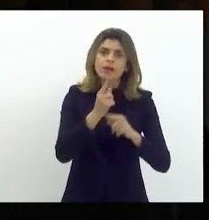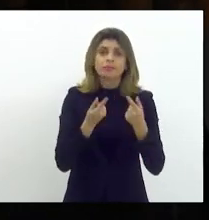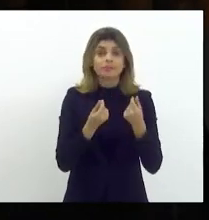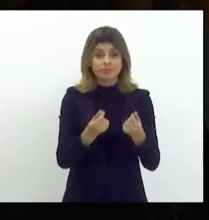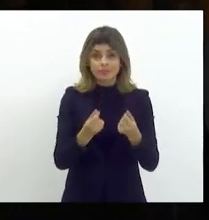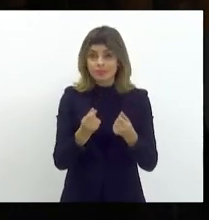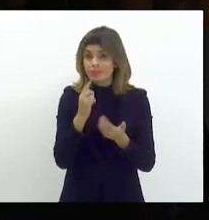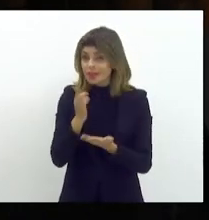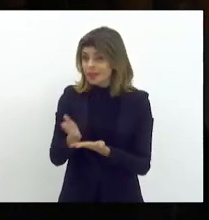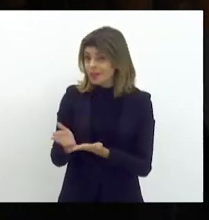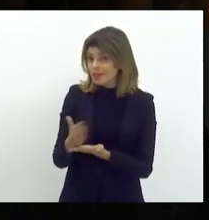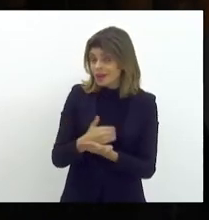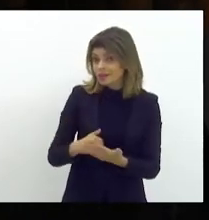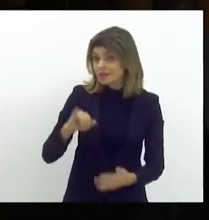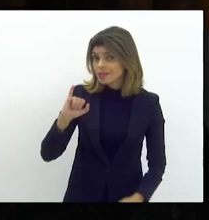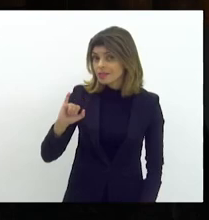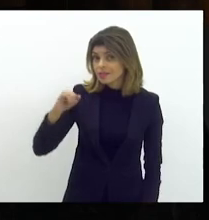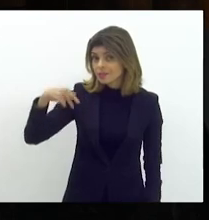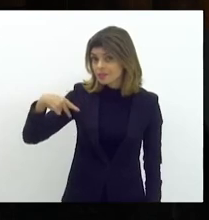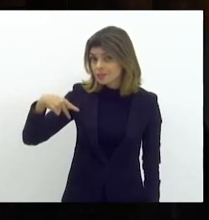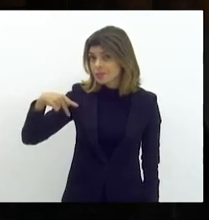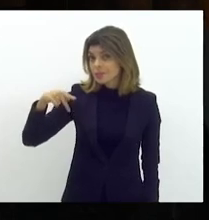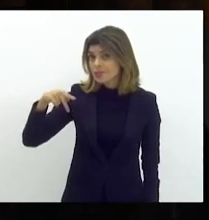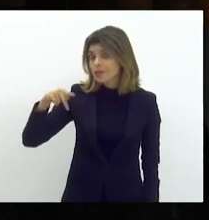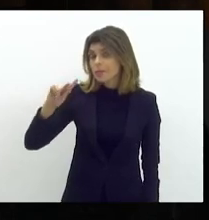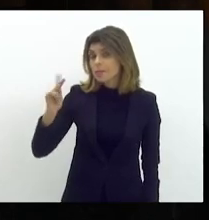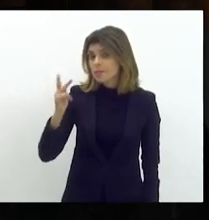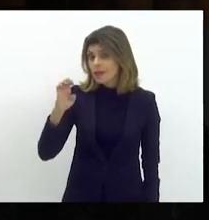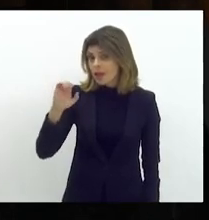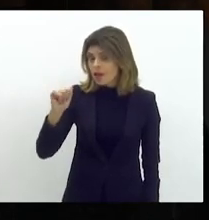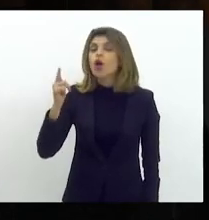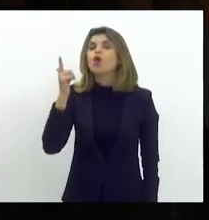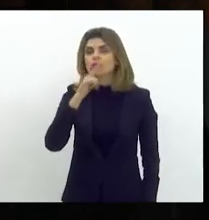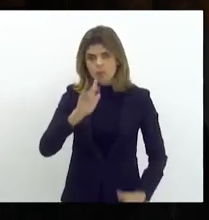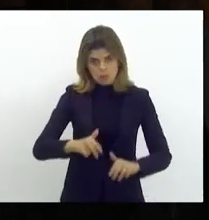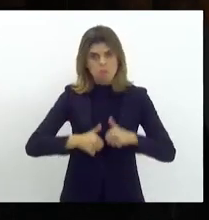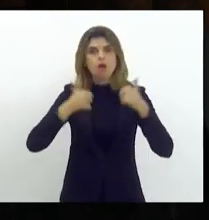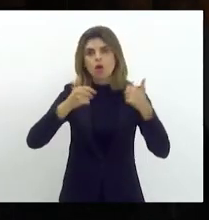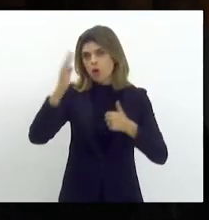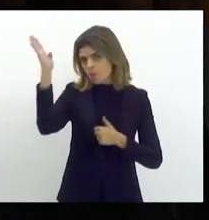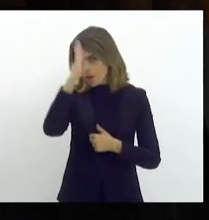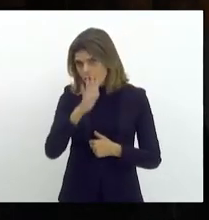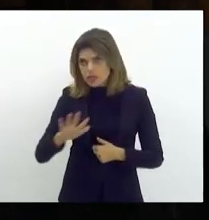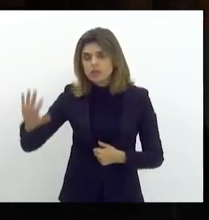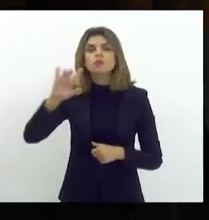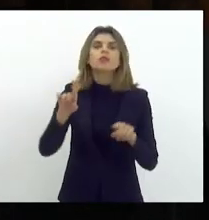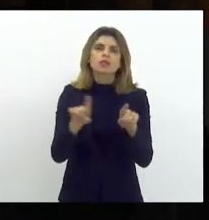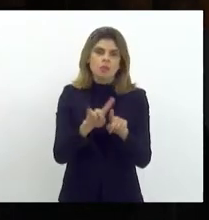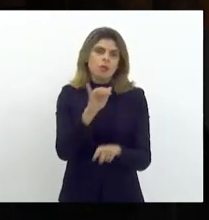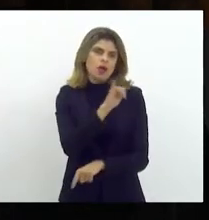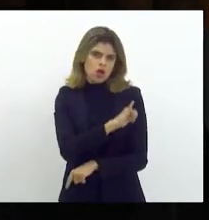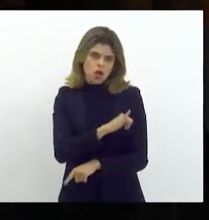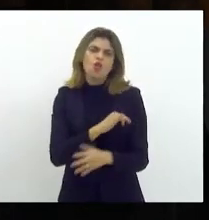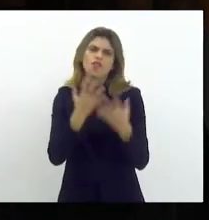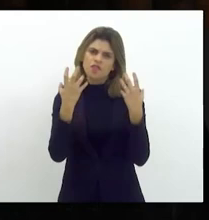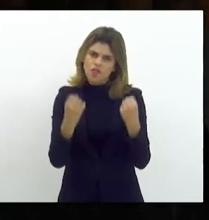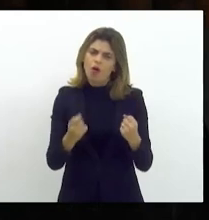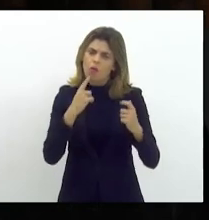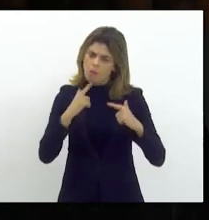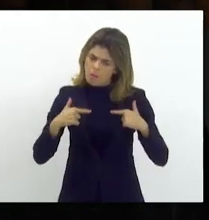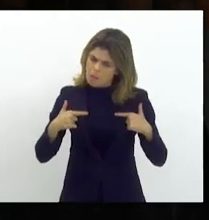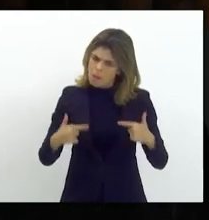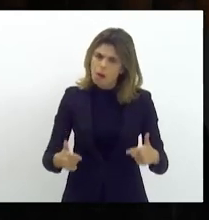do ipea melhorou no último ano não só o Rio de Janeiro mas o Brasil então vamos em frente Parabéns